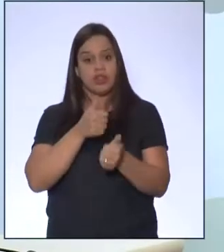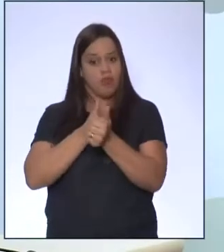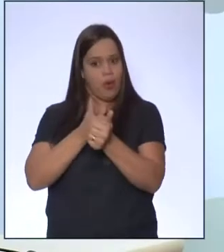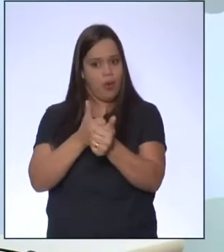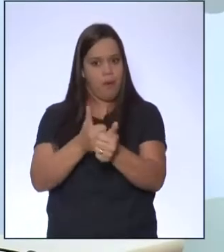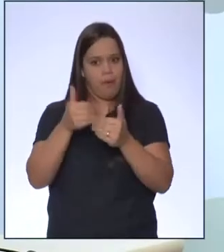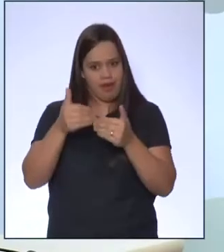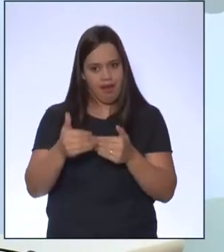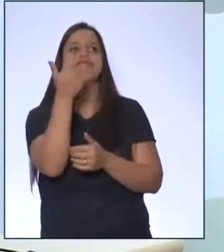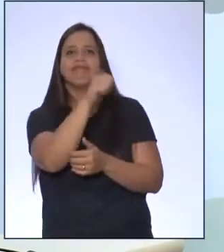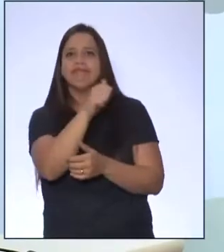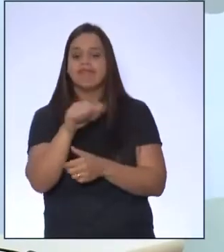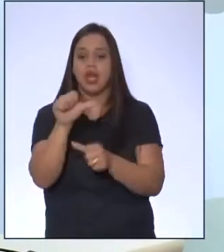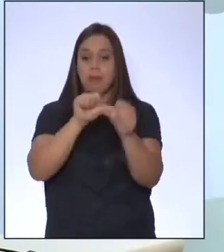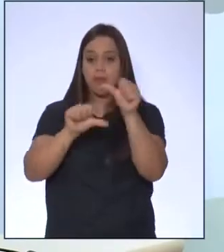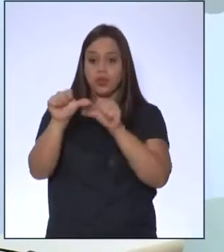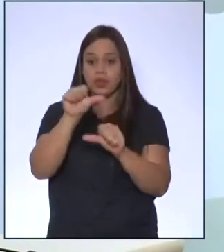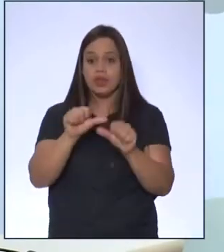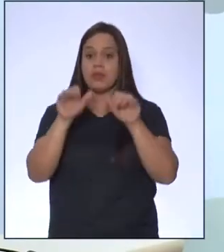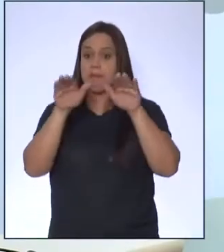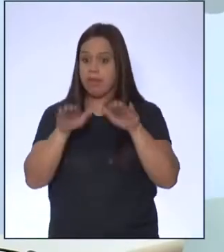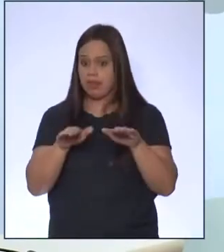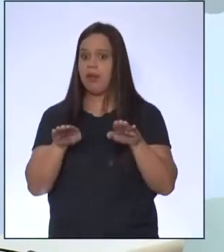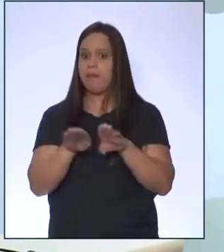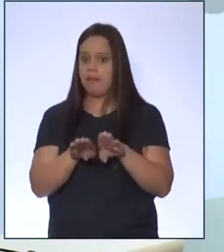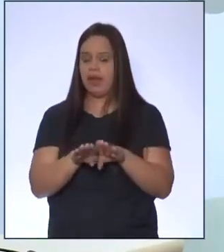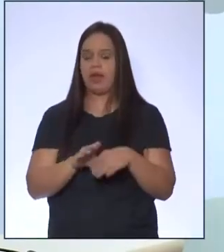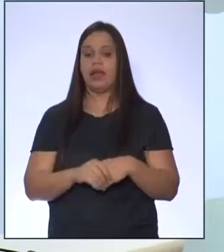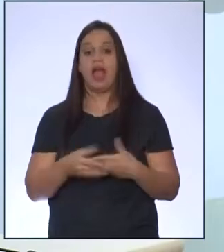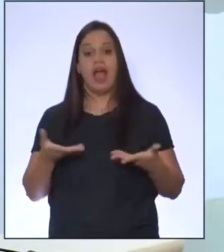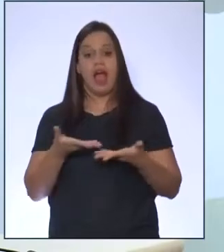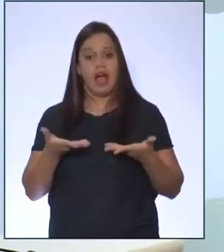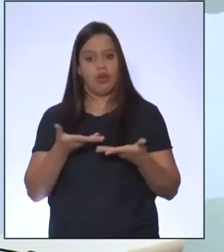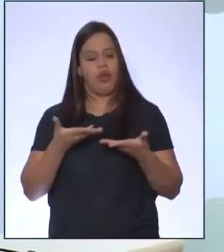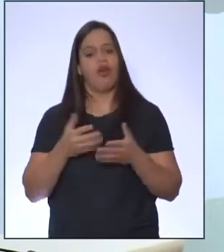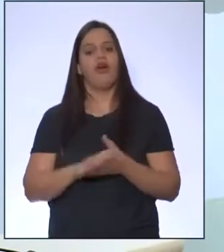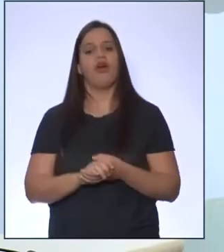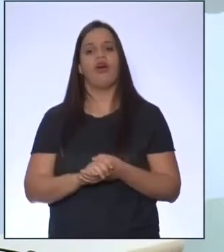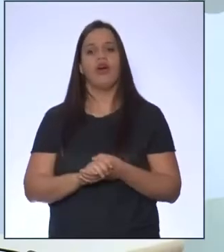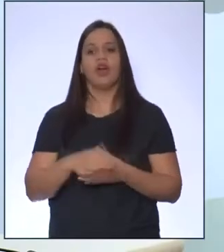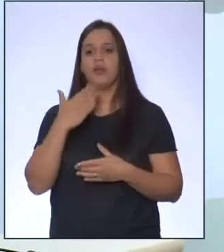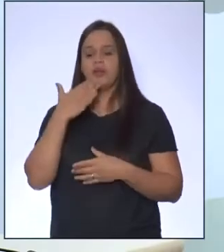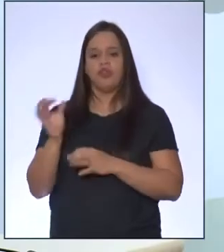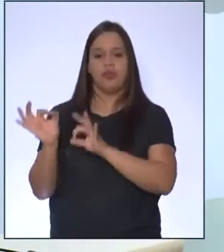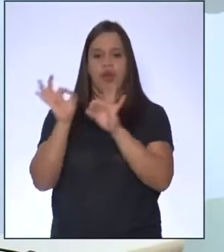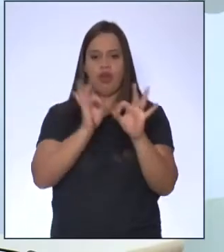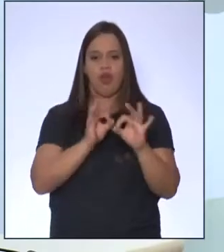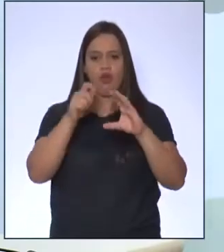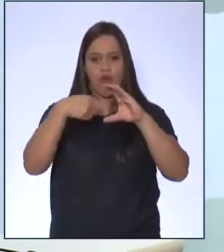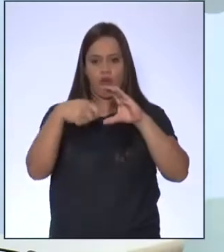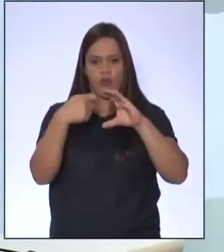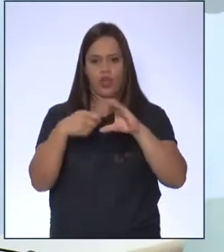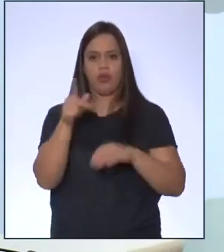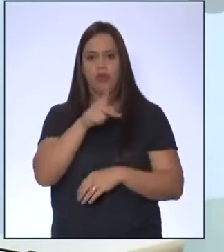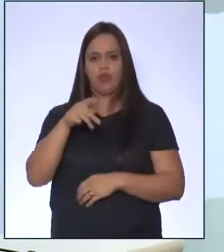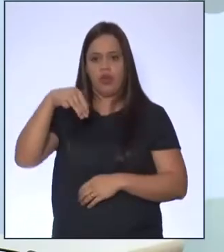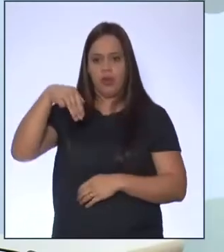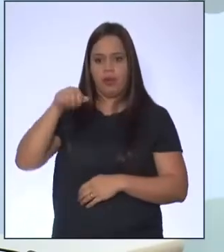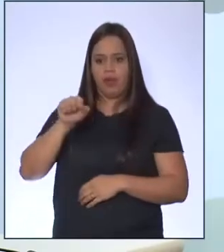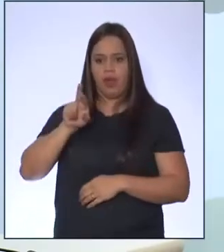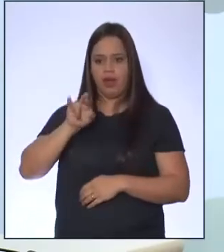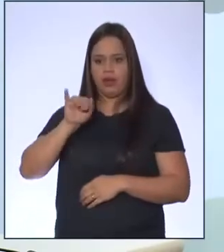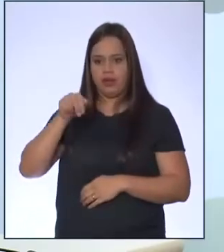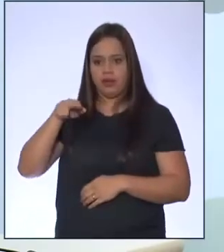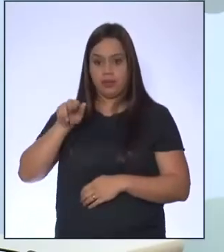longo das aulas. Então, agora, a gente vai chamar o vídeo da professora Mariana, que a professora Milene